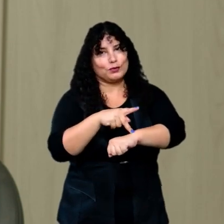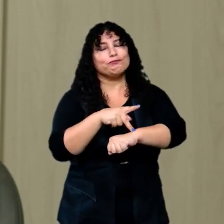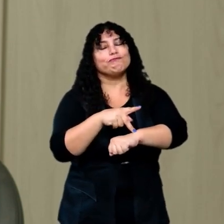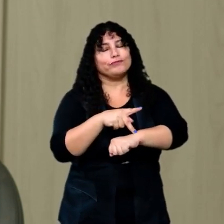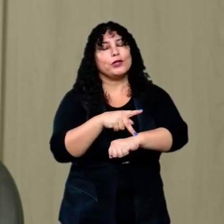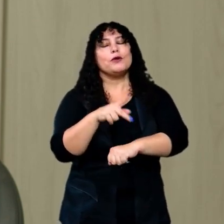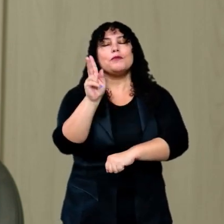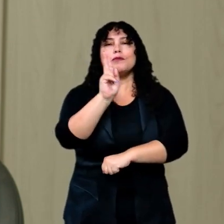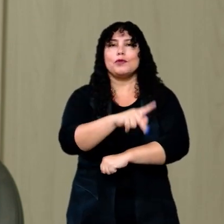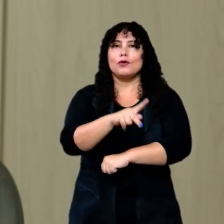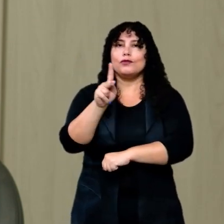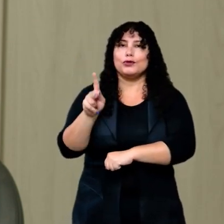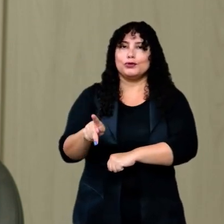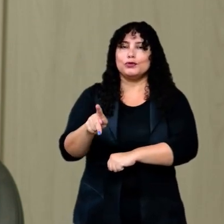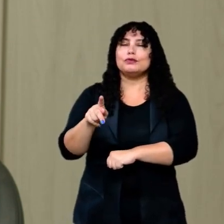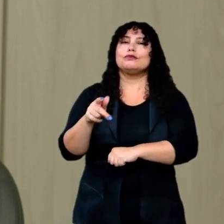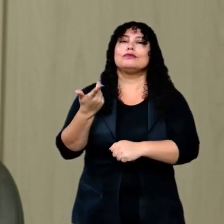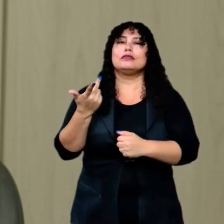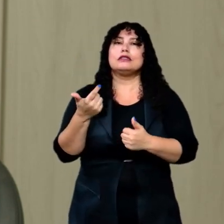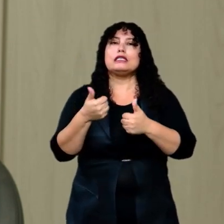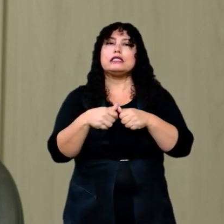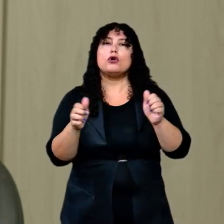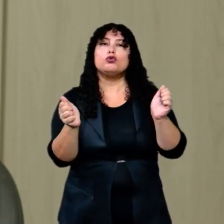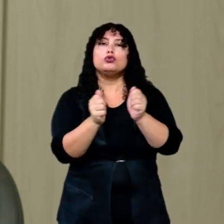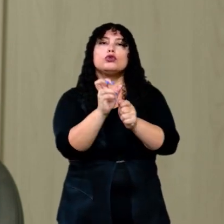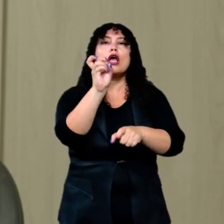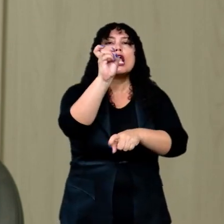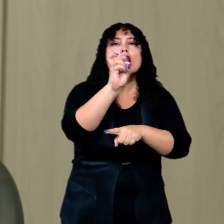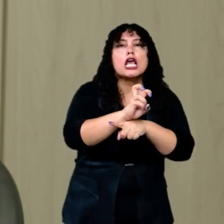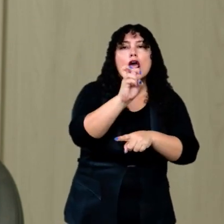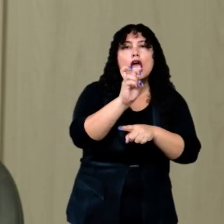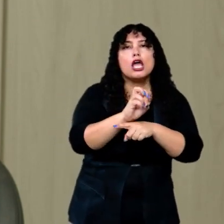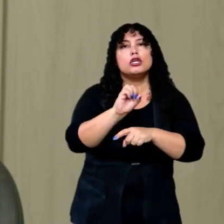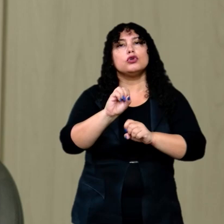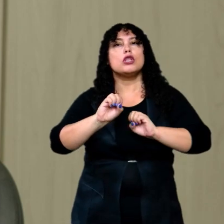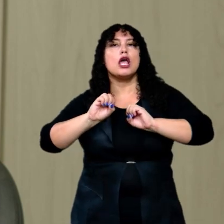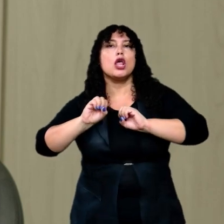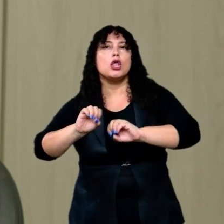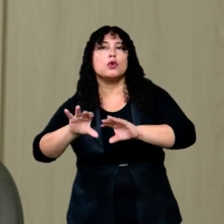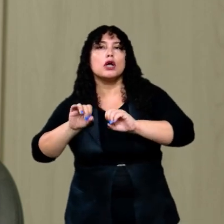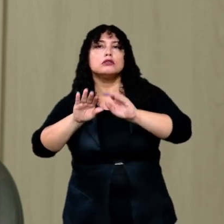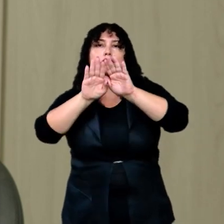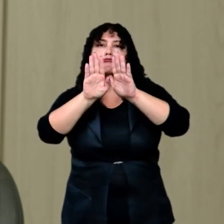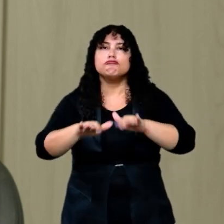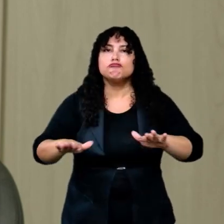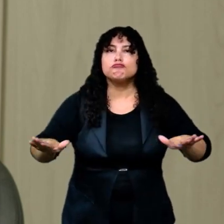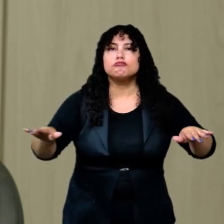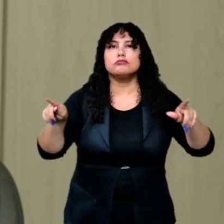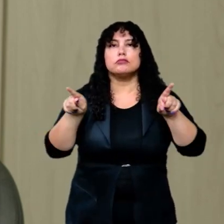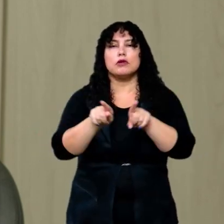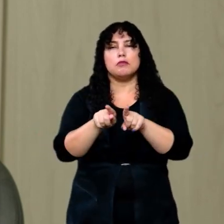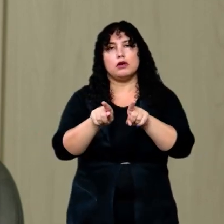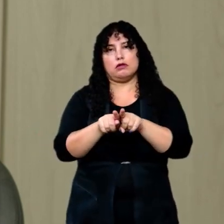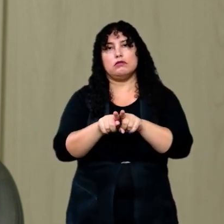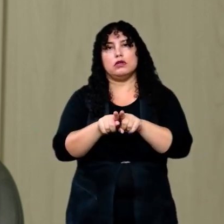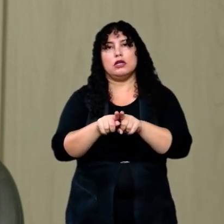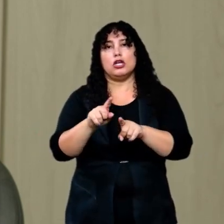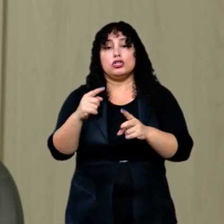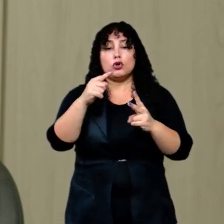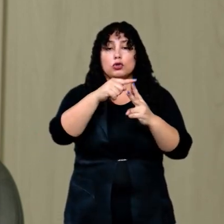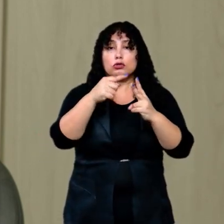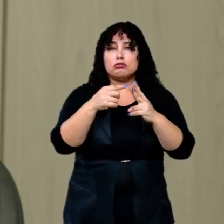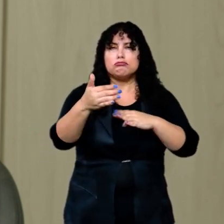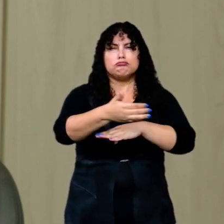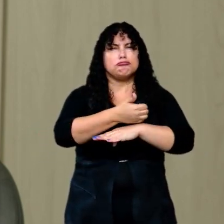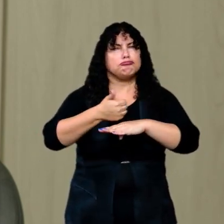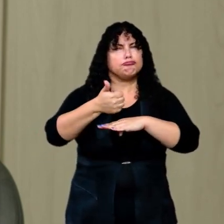aquelas pessoas que vão estar nas creches ou na educação infantil, né? Então, a gente são 2